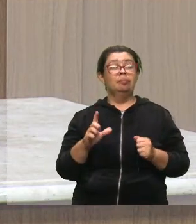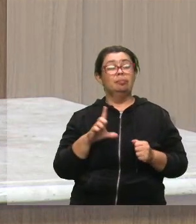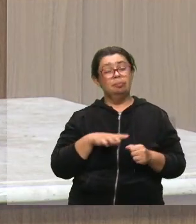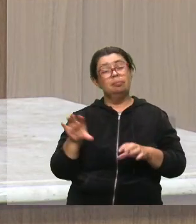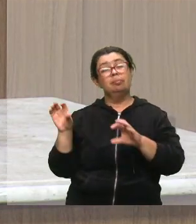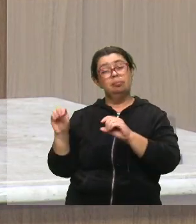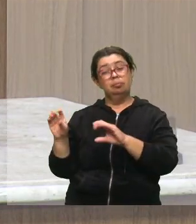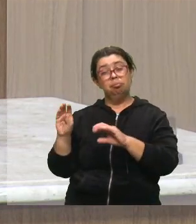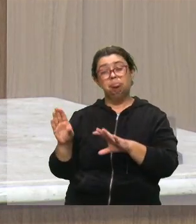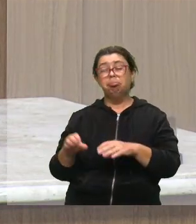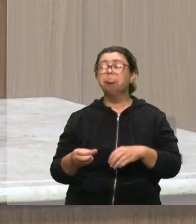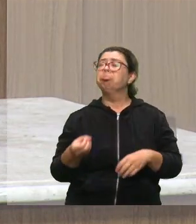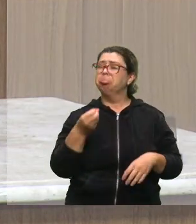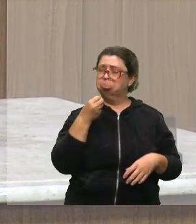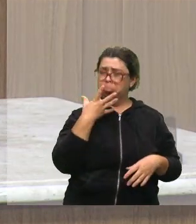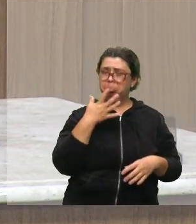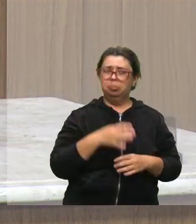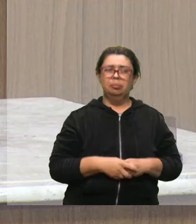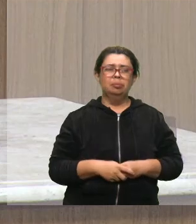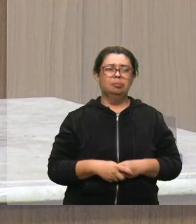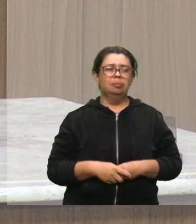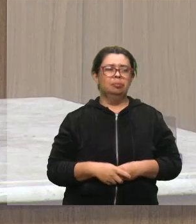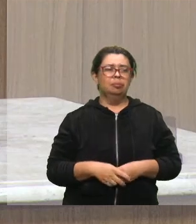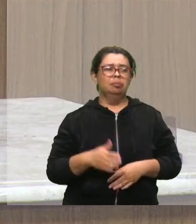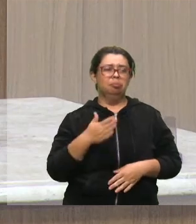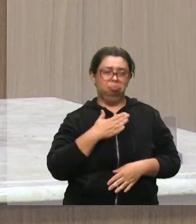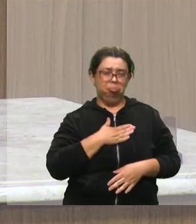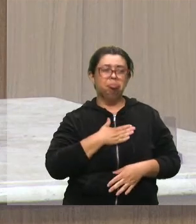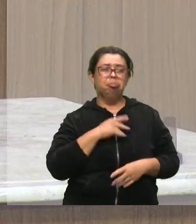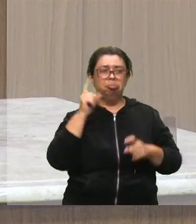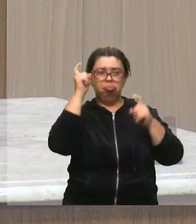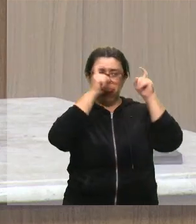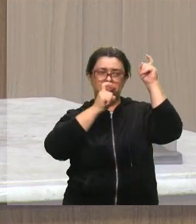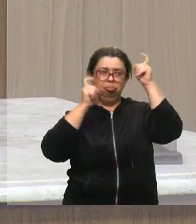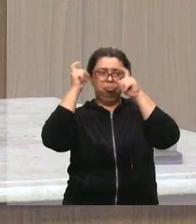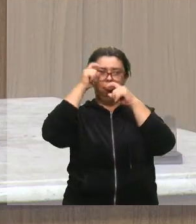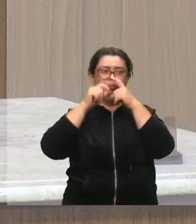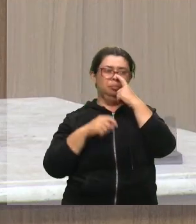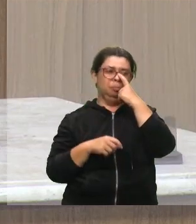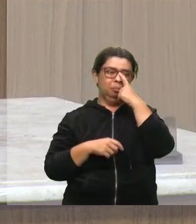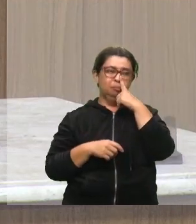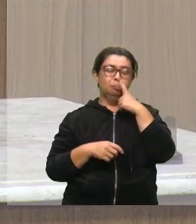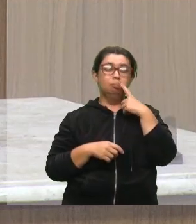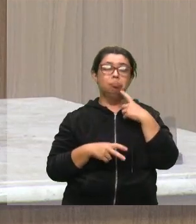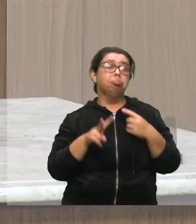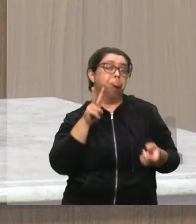de primeiro mundo. Então, essa é uma das minhas preocupações. Me parece que na LOA